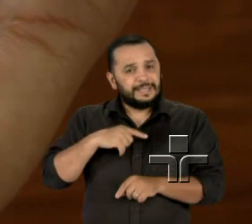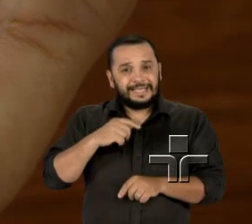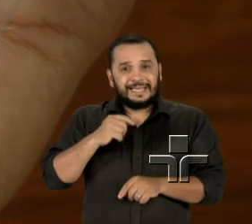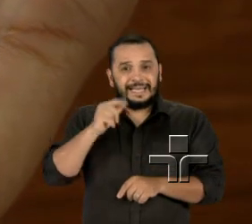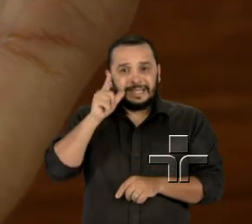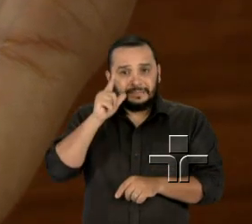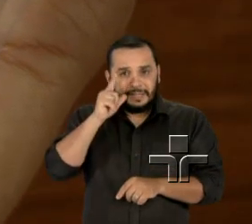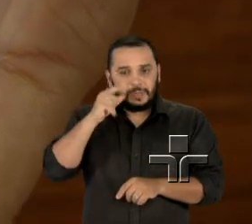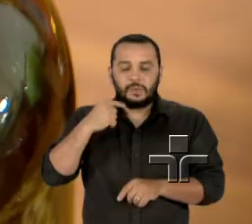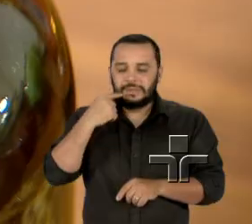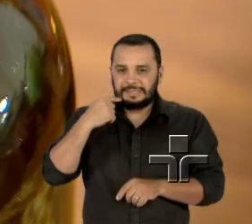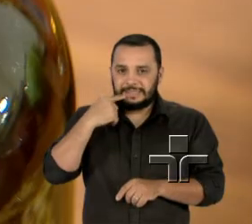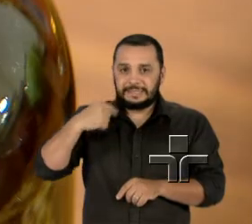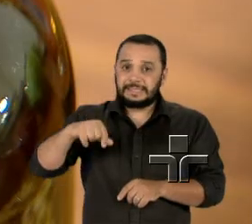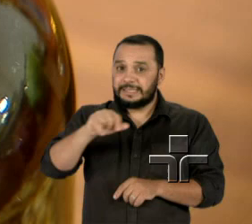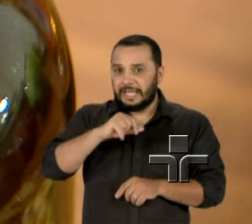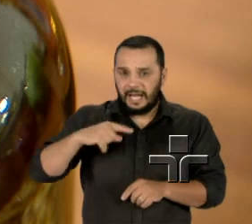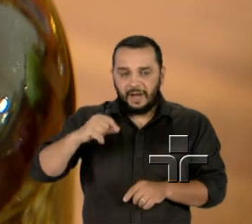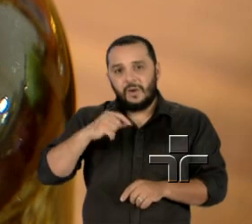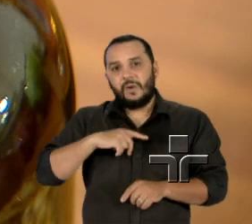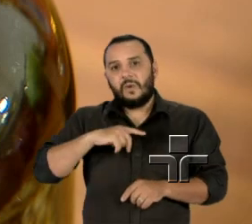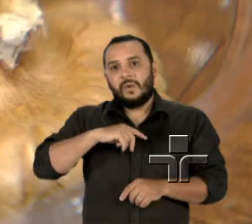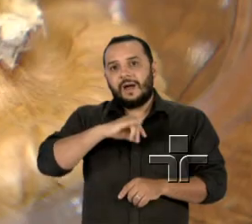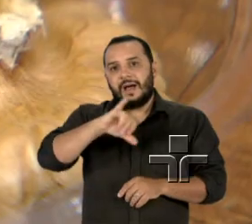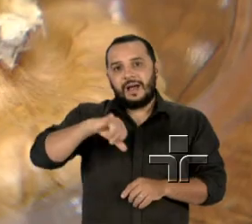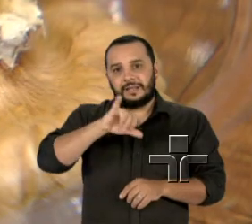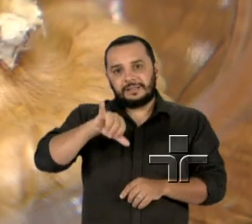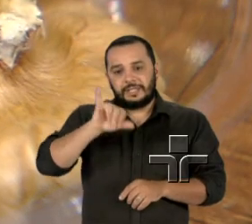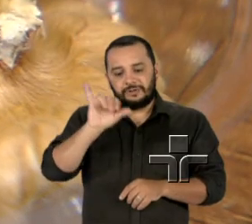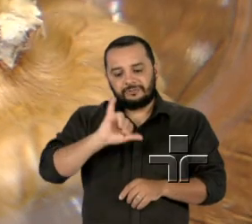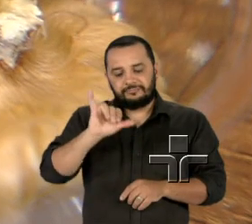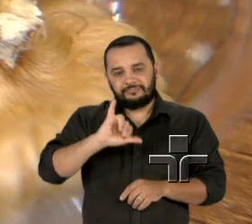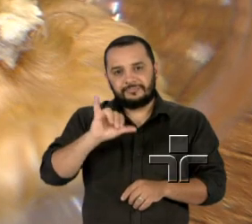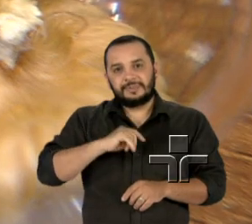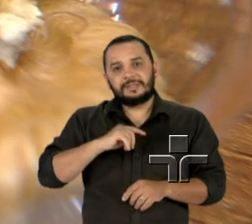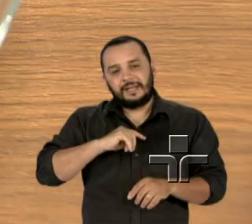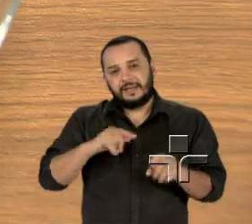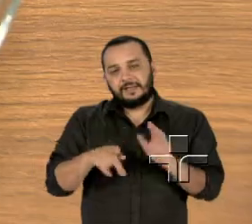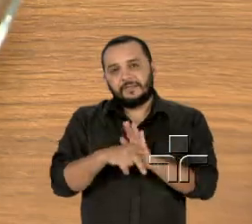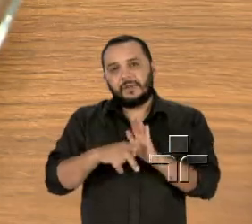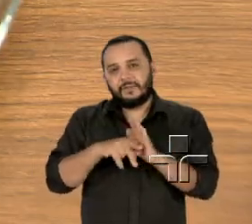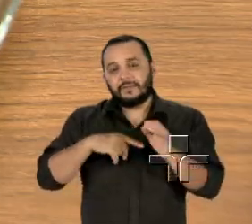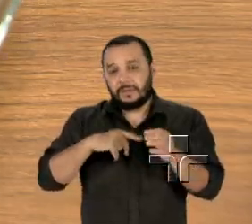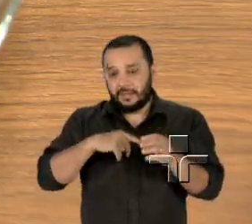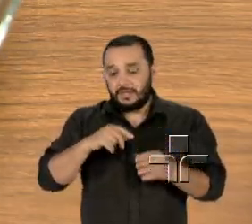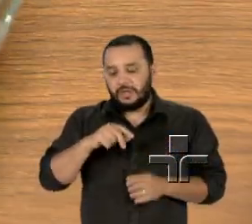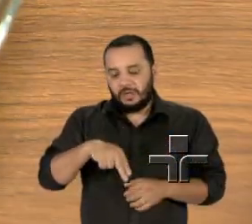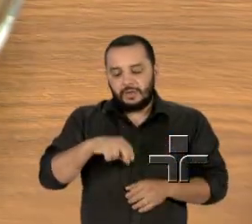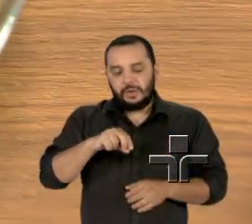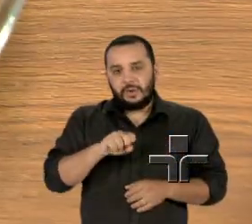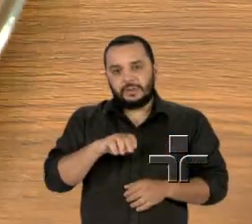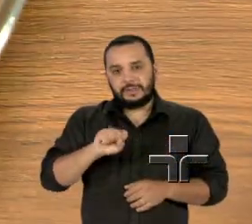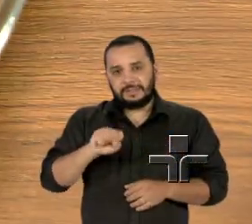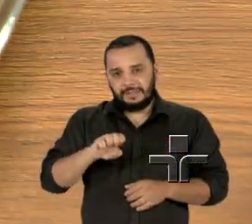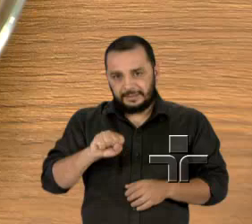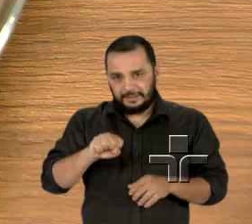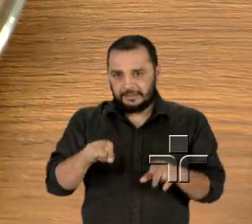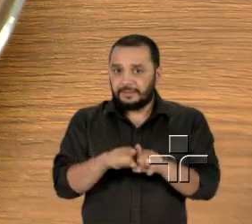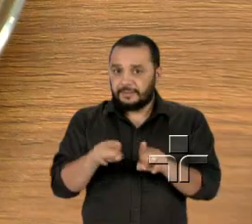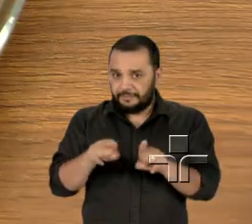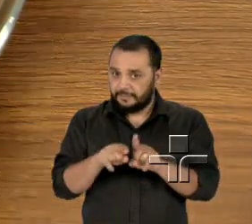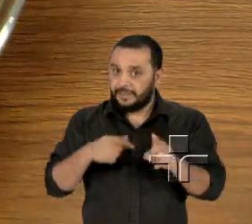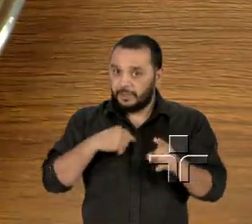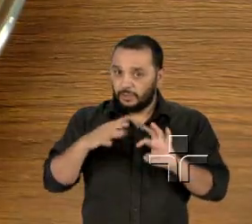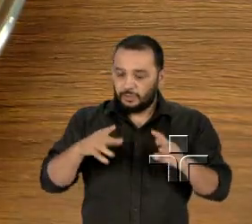sal, 2 colheres de sopa de azeite e 10 nozes. Coloca todos os ingredientes numa